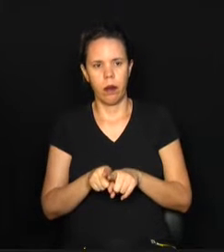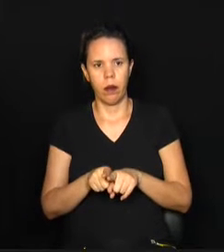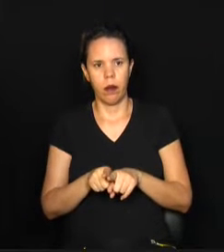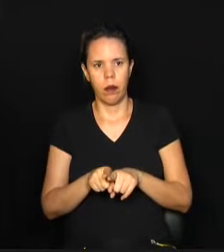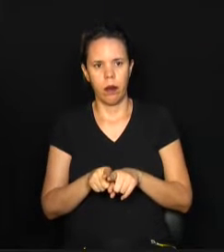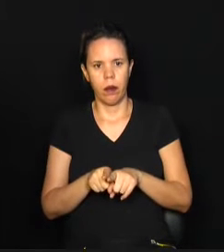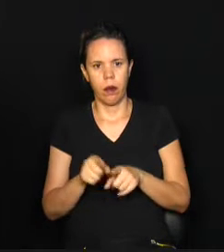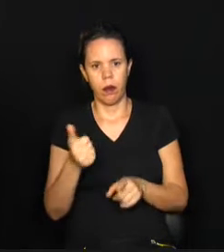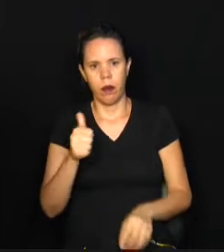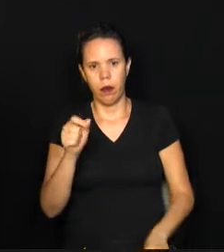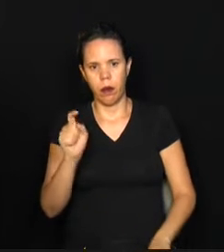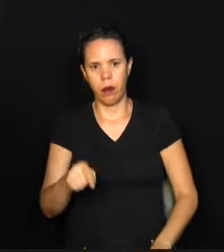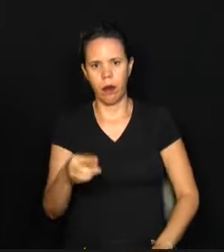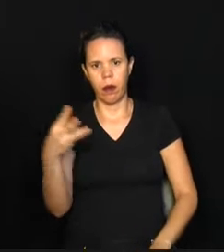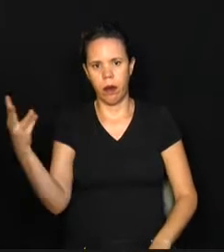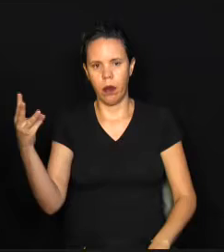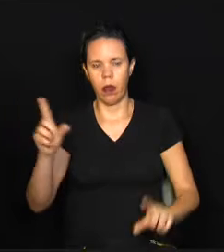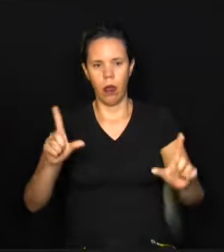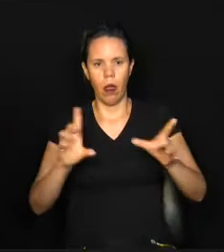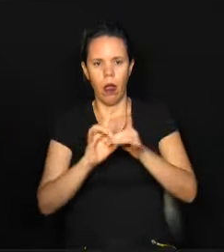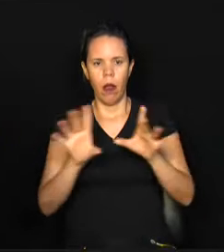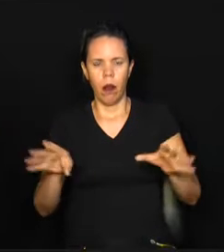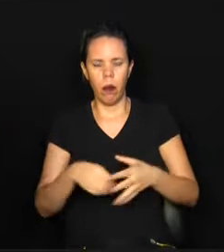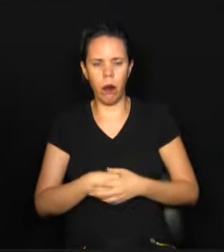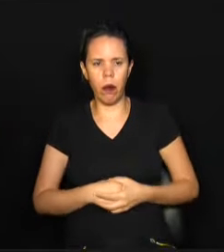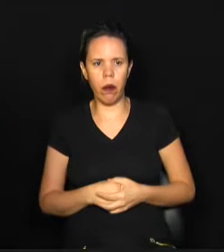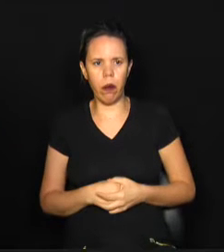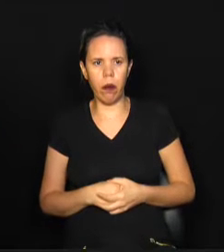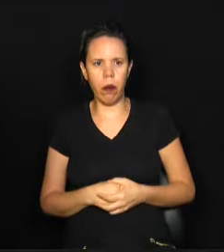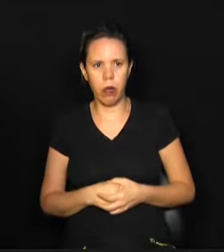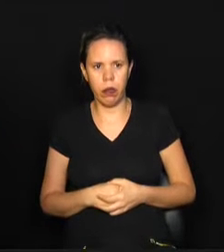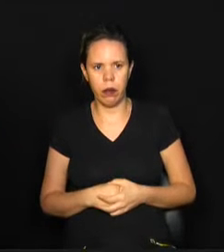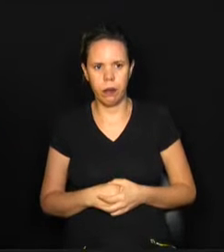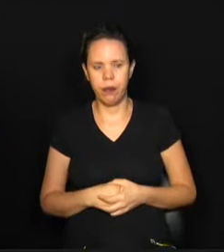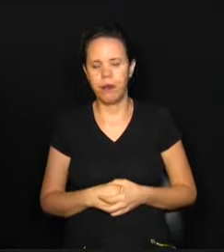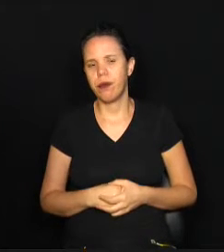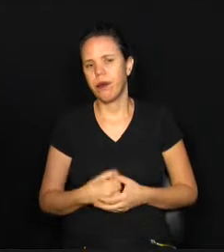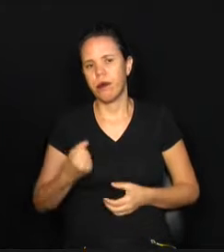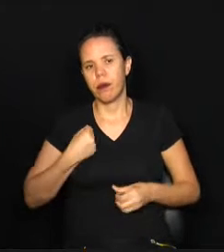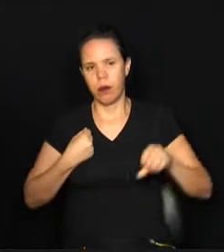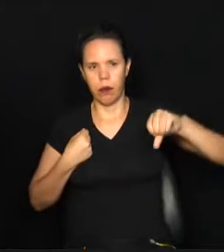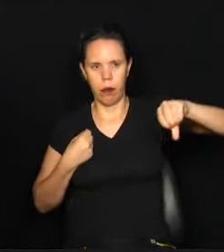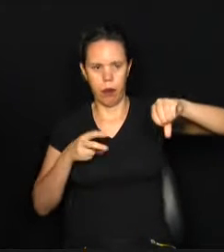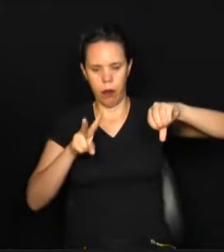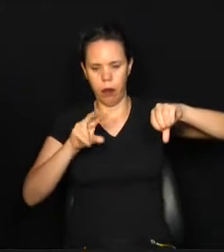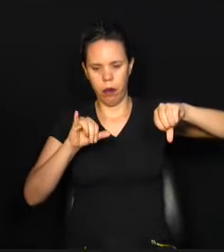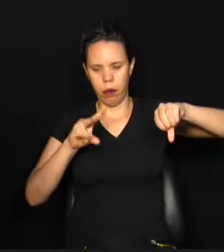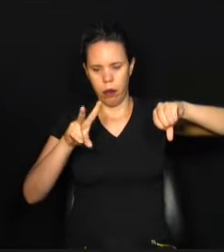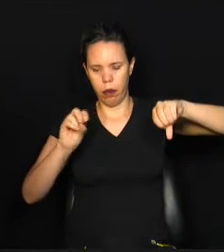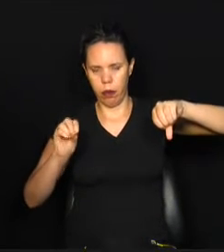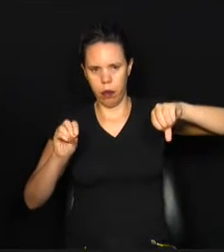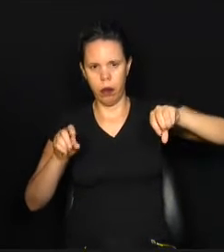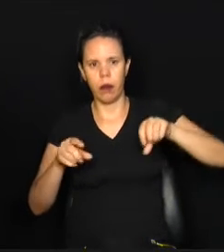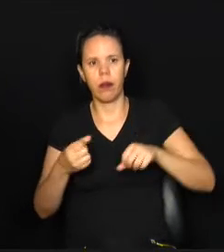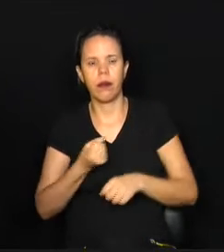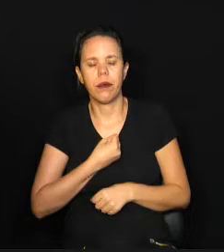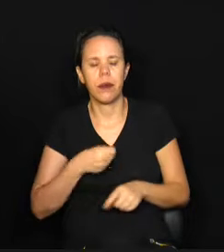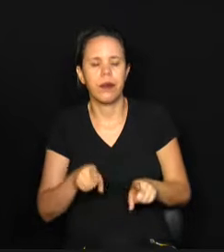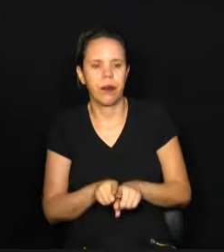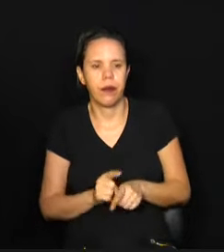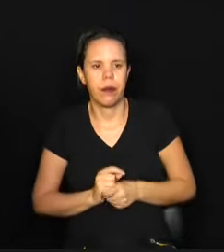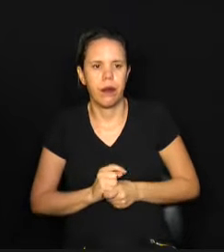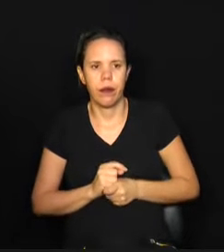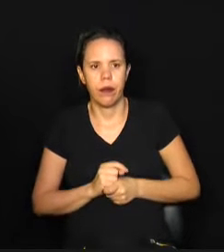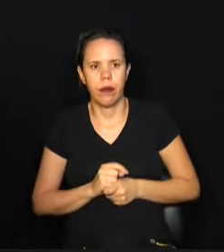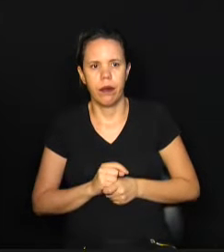digital 11.3 do canal aberto, o canal 9 da Vivo Fibra, e também com